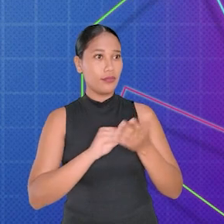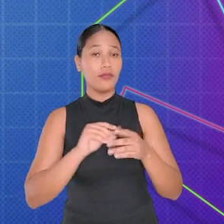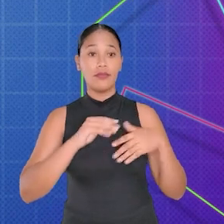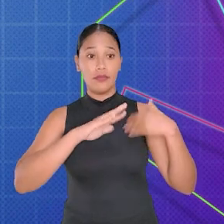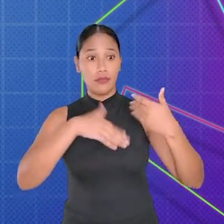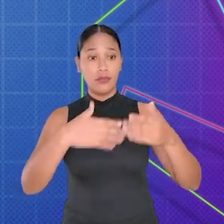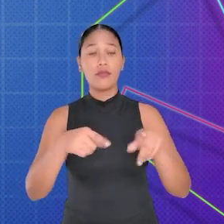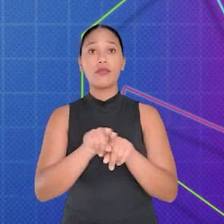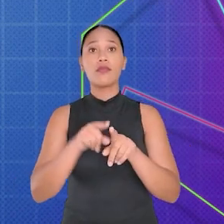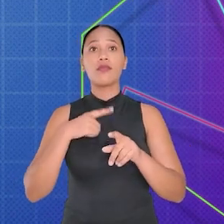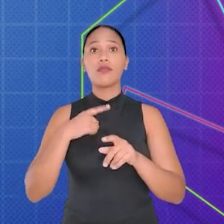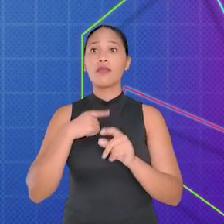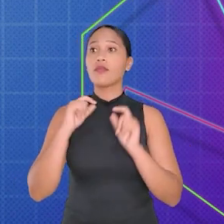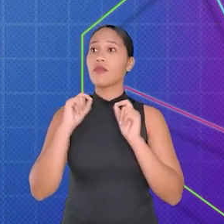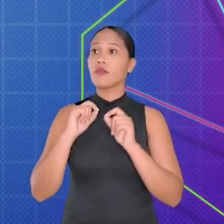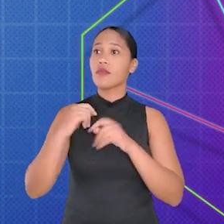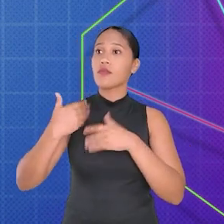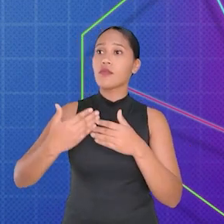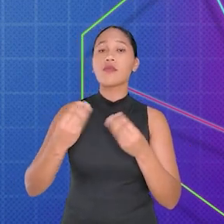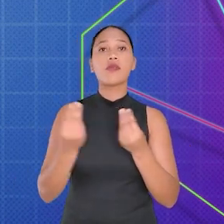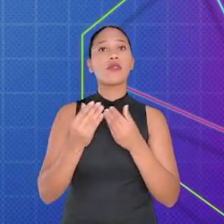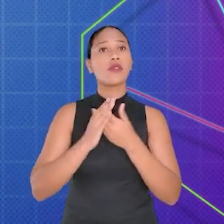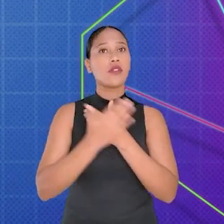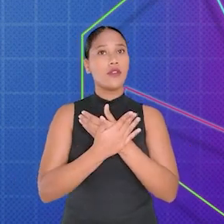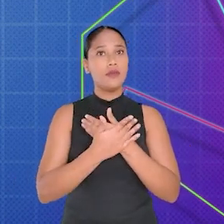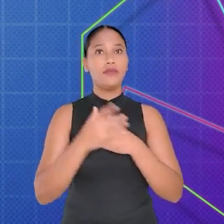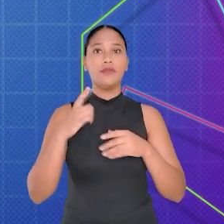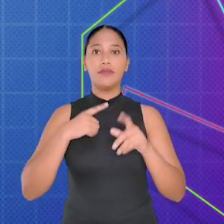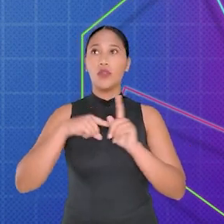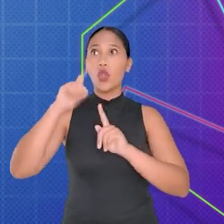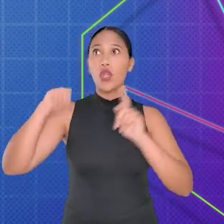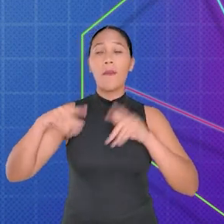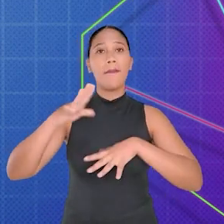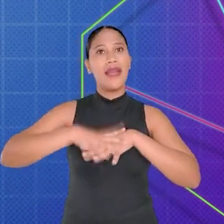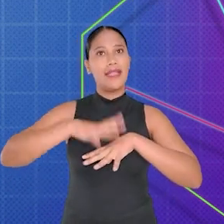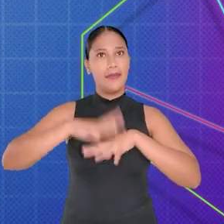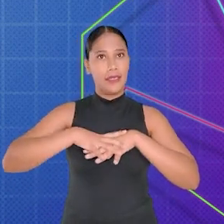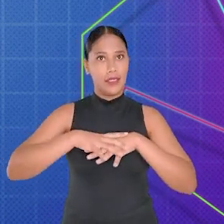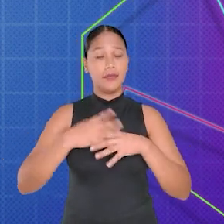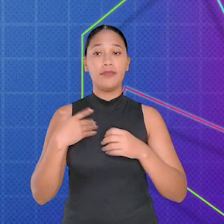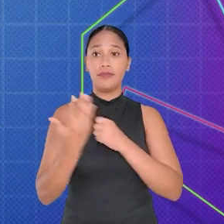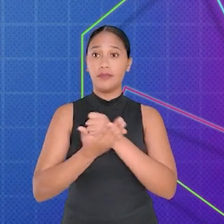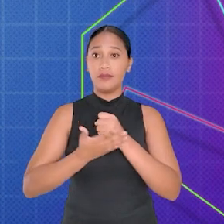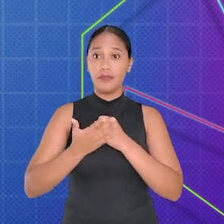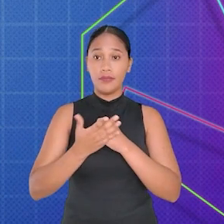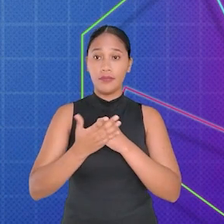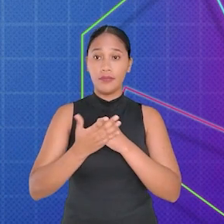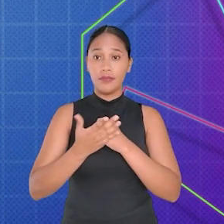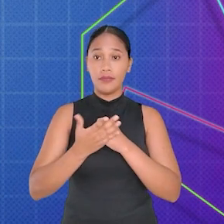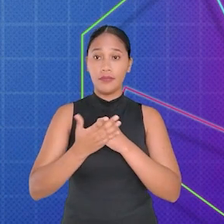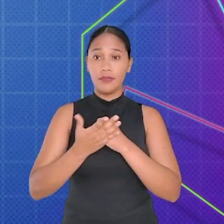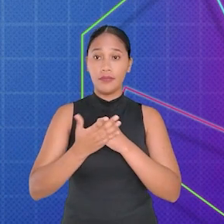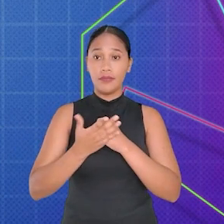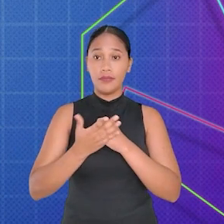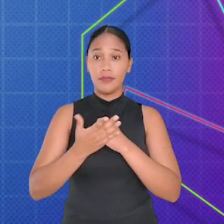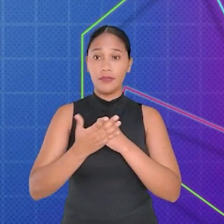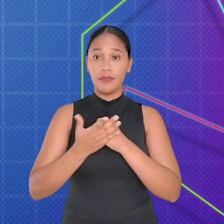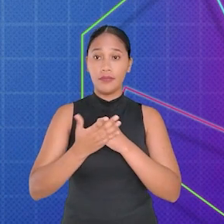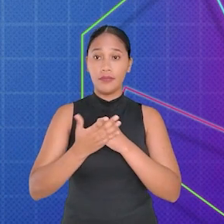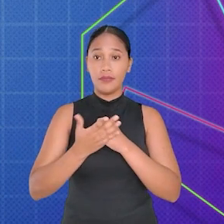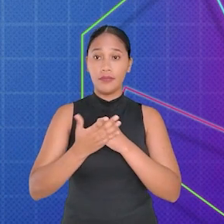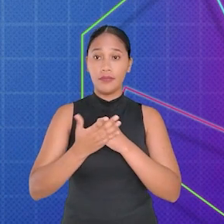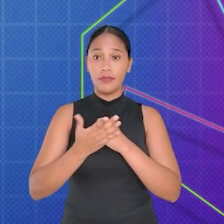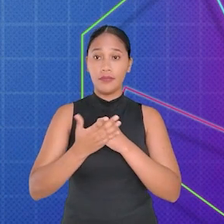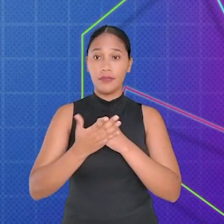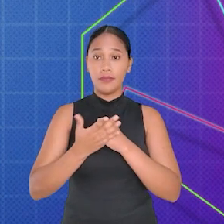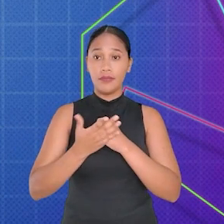algoritmos matemáticos. As texturas baseadas em malha usam a topologia da malha do objeto para gerar textura. Compartilhamento de tela. A